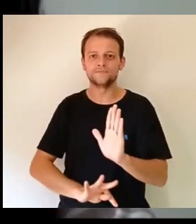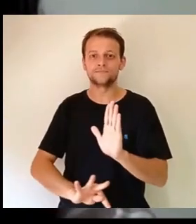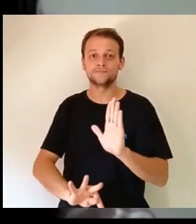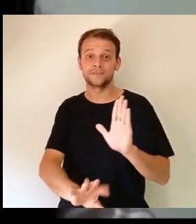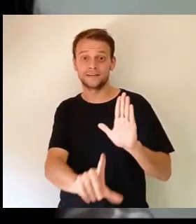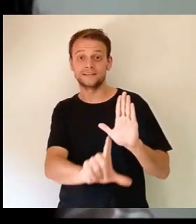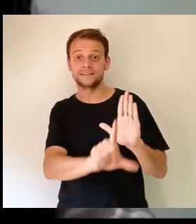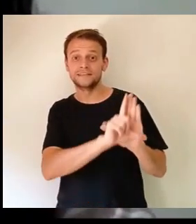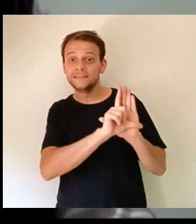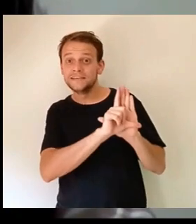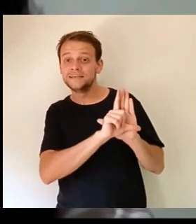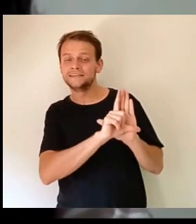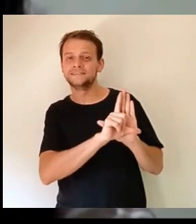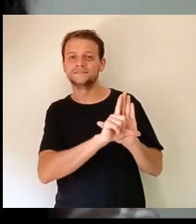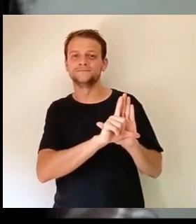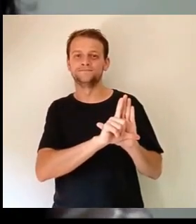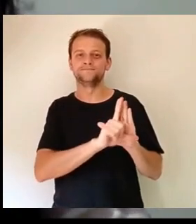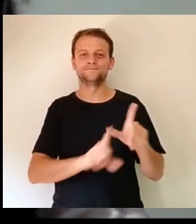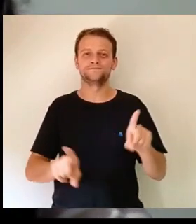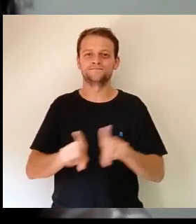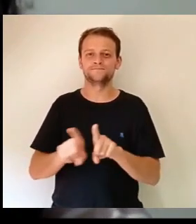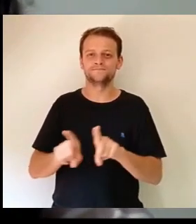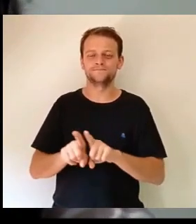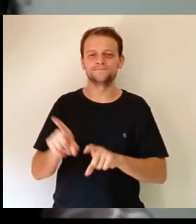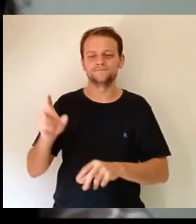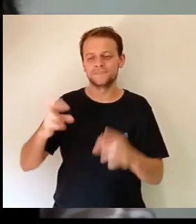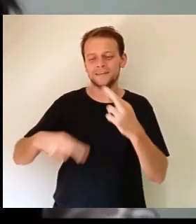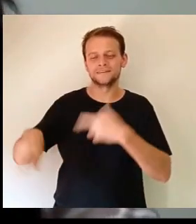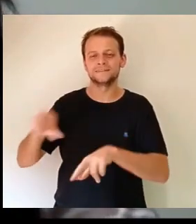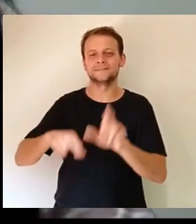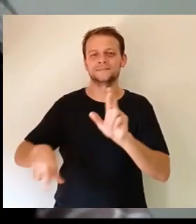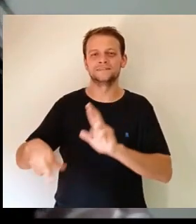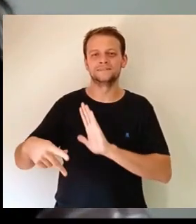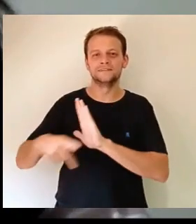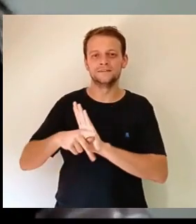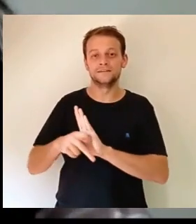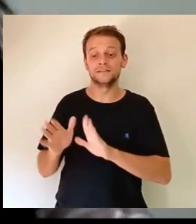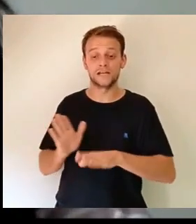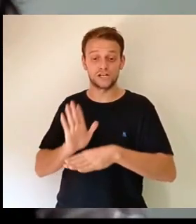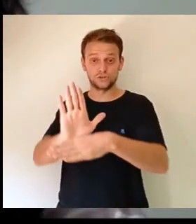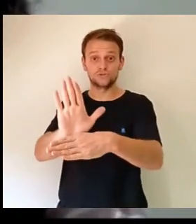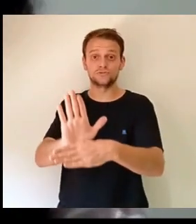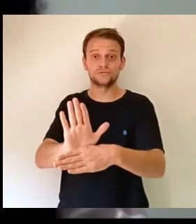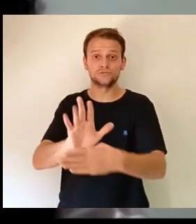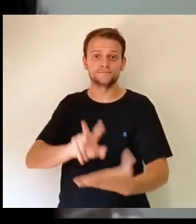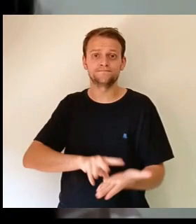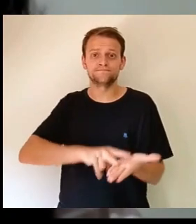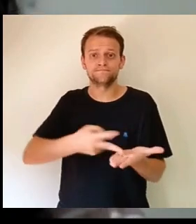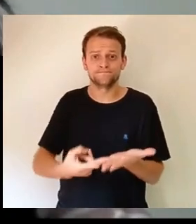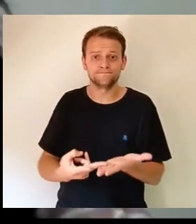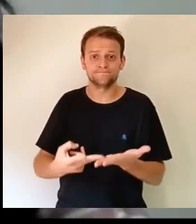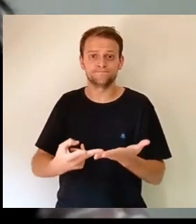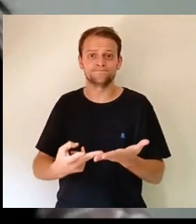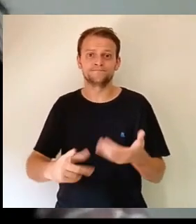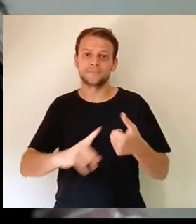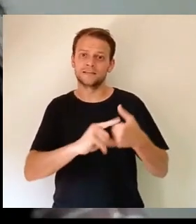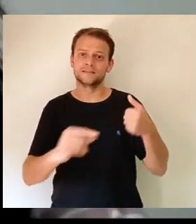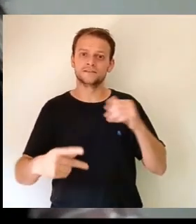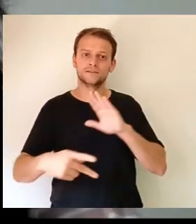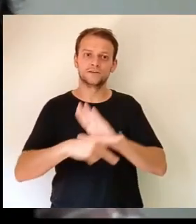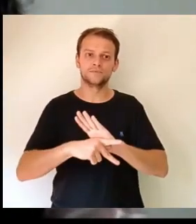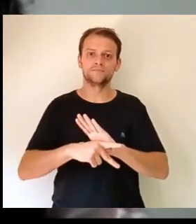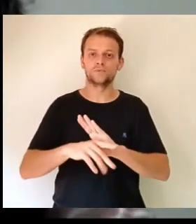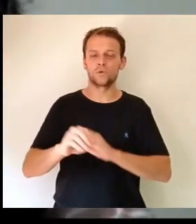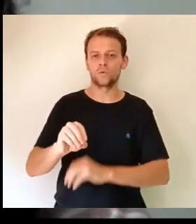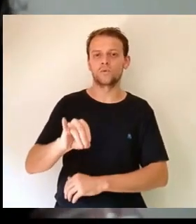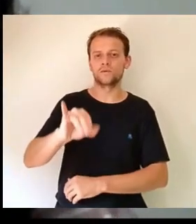de textos legislativos, né? E ele também fazia revisão de texto e ajudava na tradução